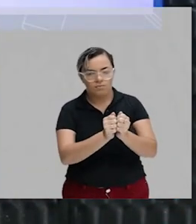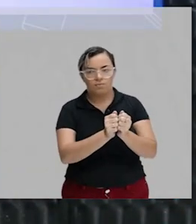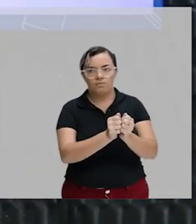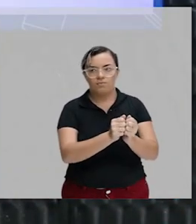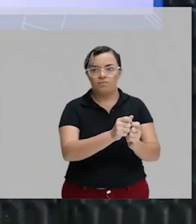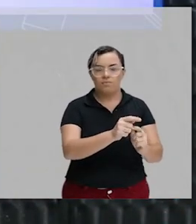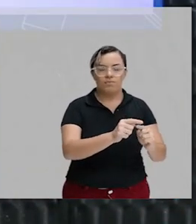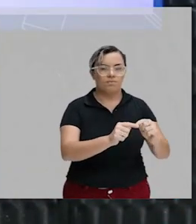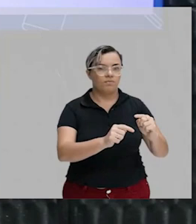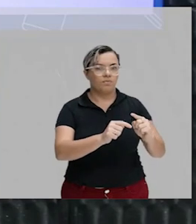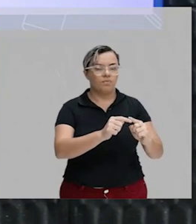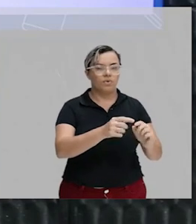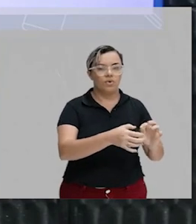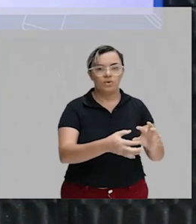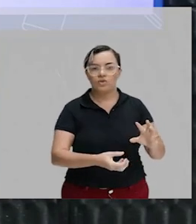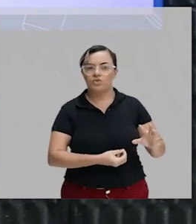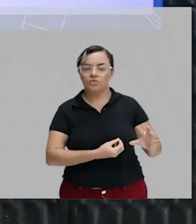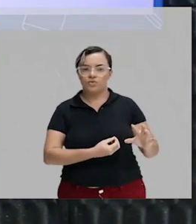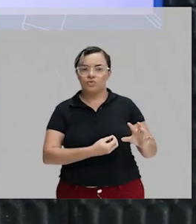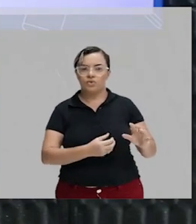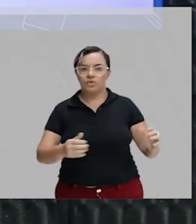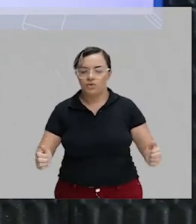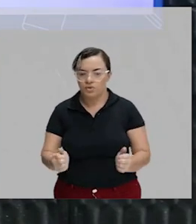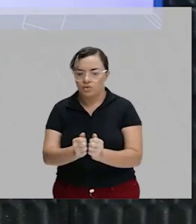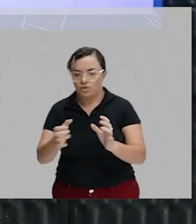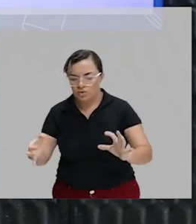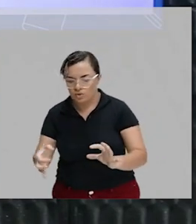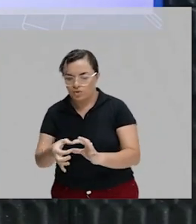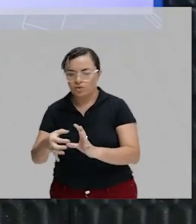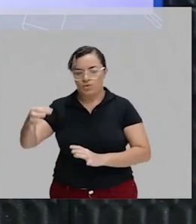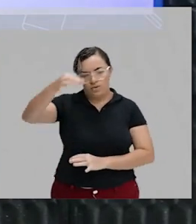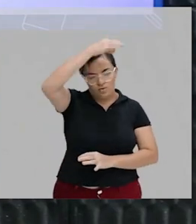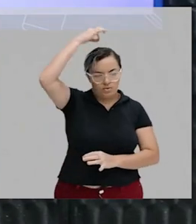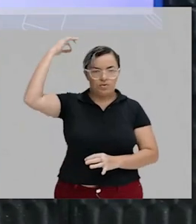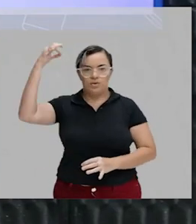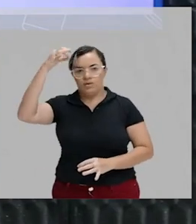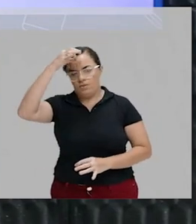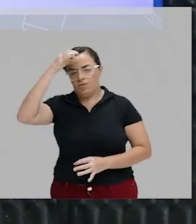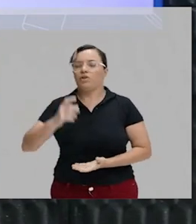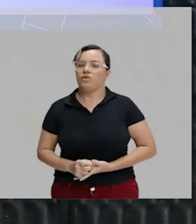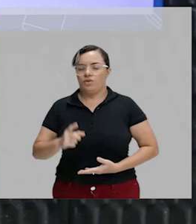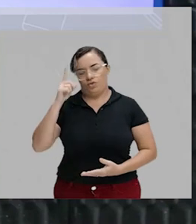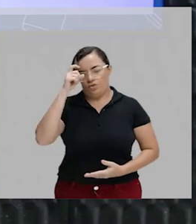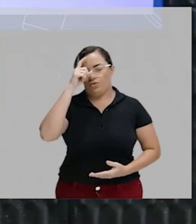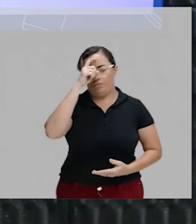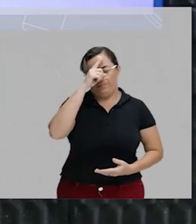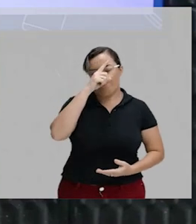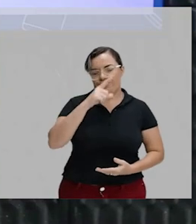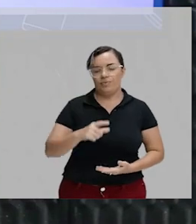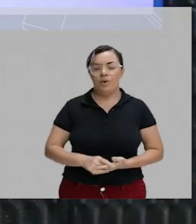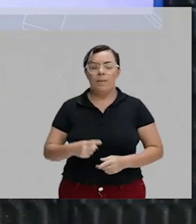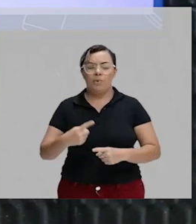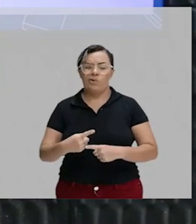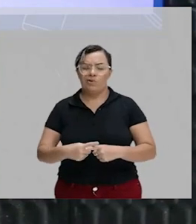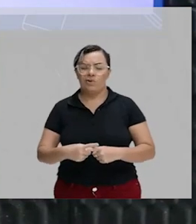e espírito Tentar unificar algo muito difícil porque existem coisas espirituais que você não consegue